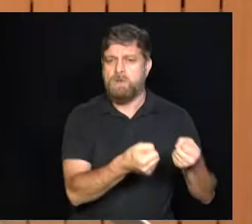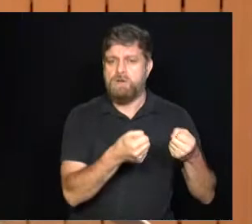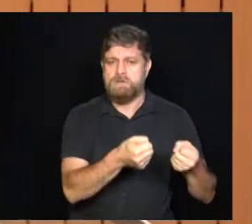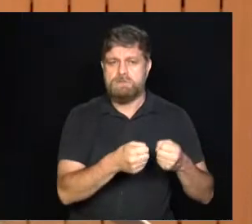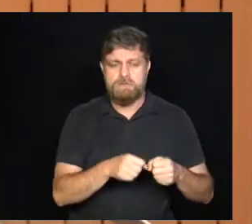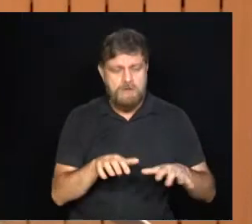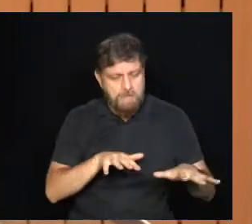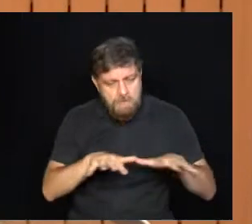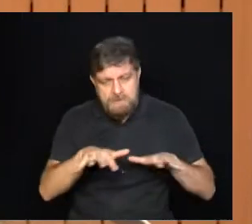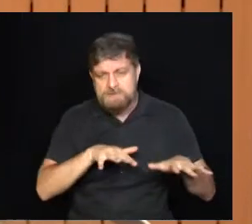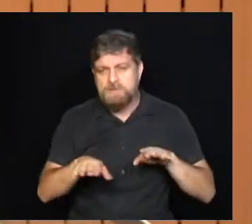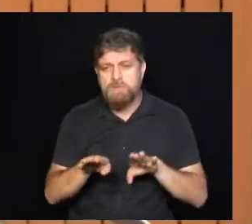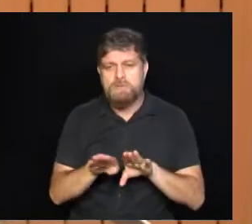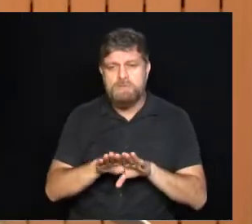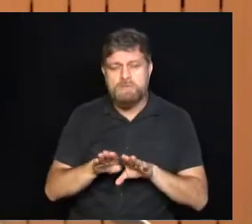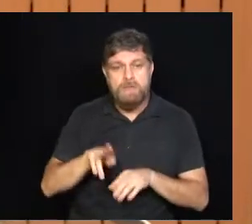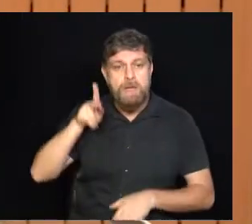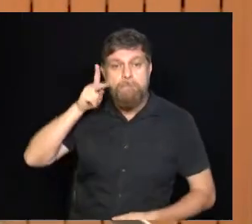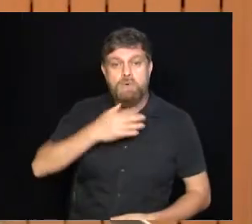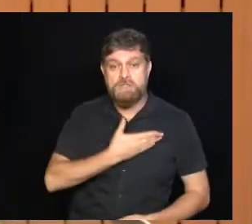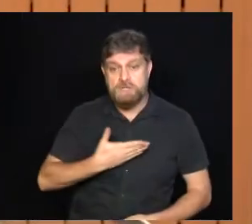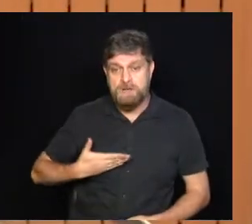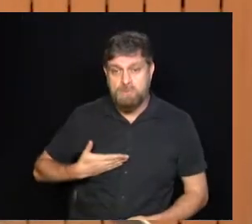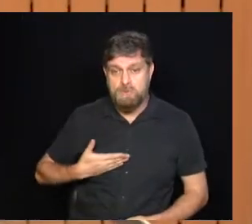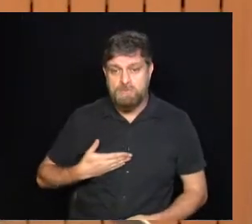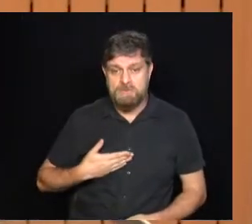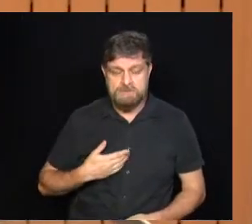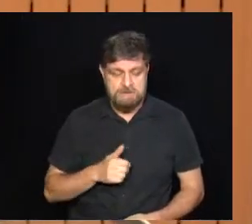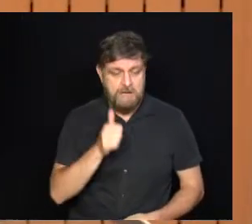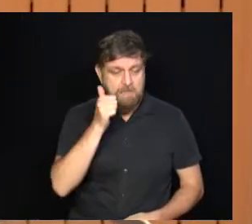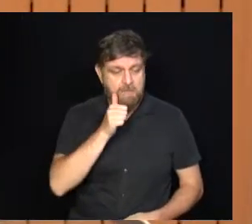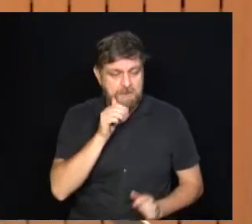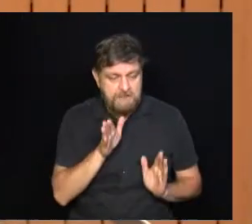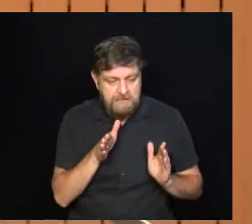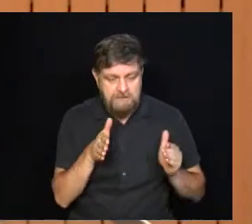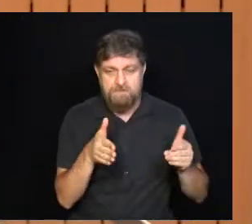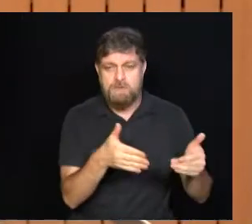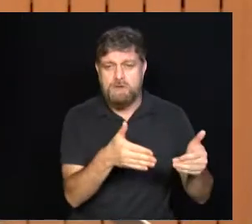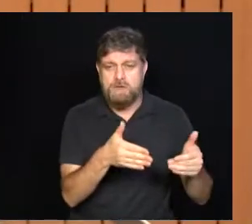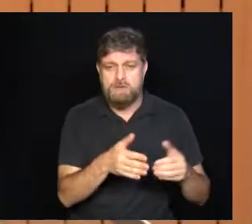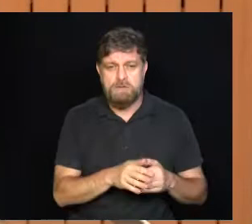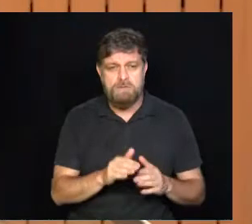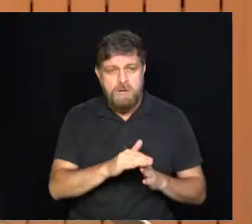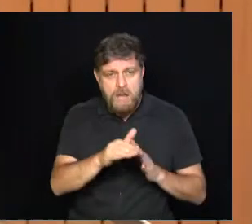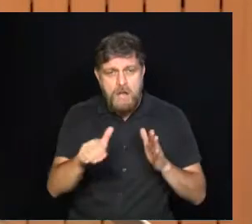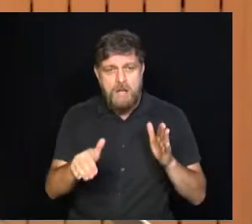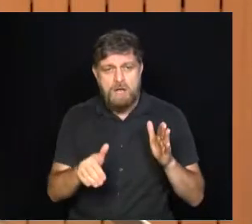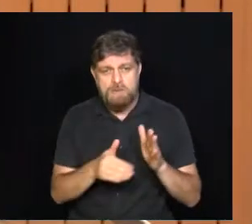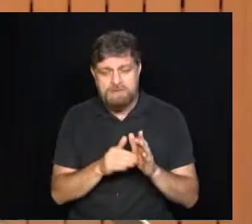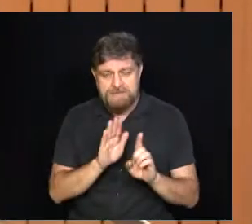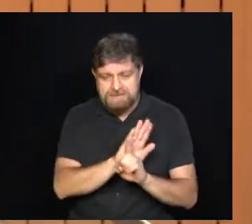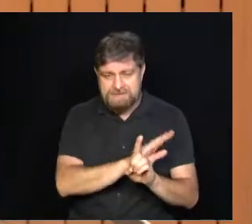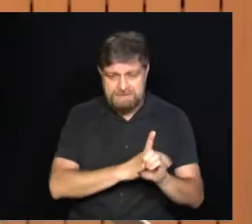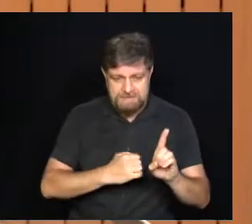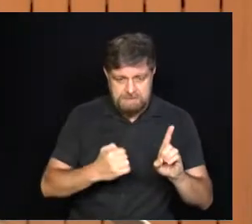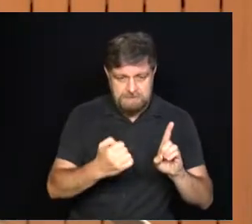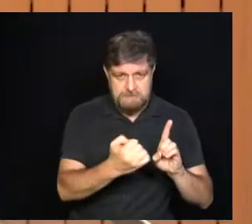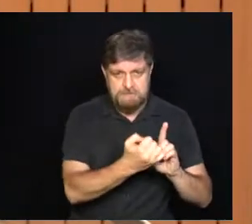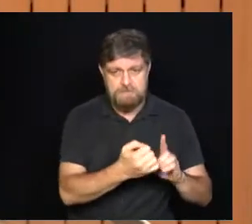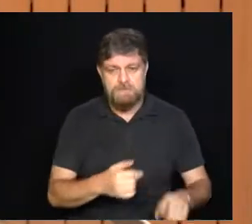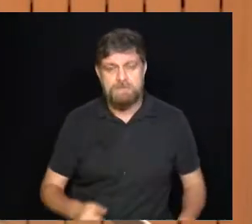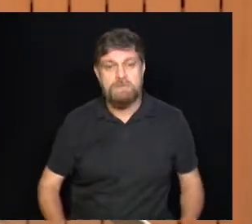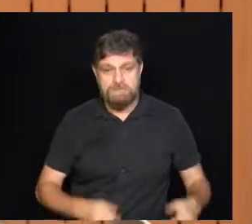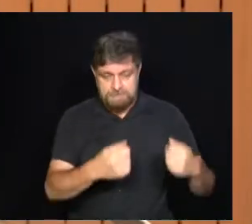a construção de políticas públicas para mulheres, assim para todos que da política de assistência social